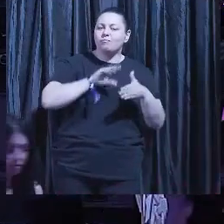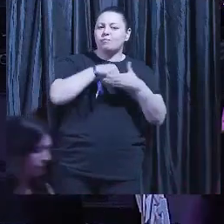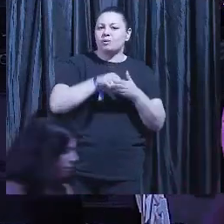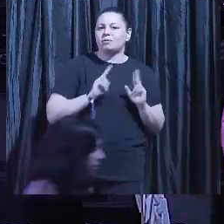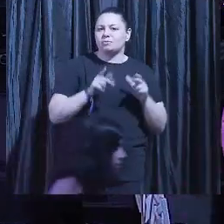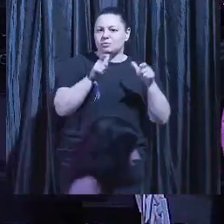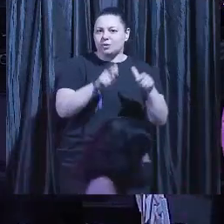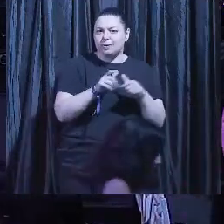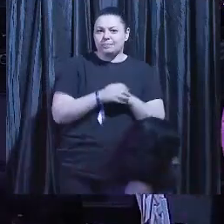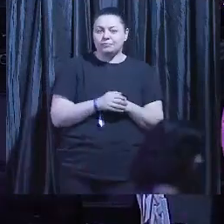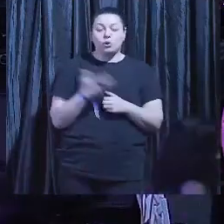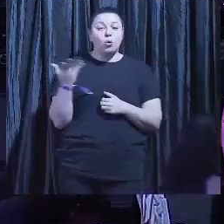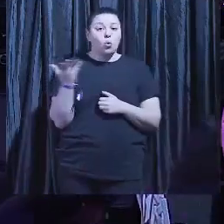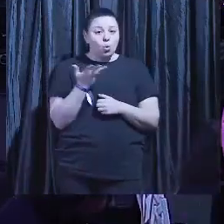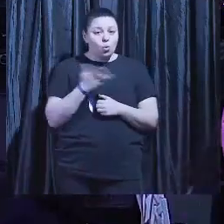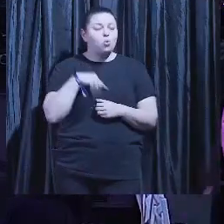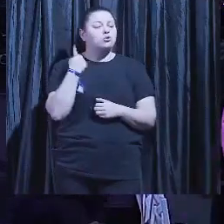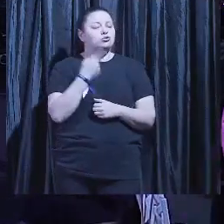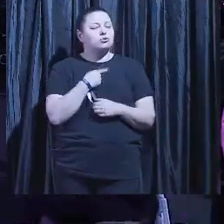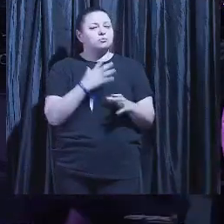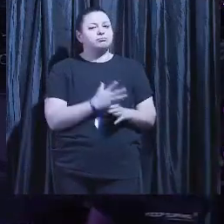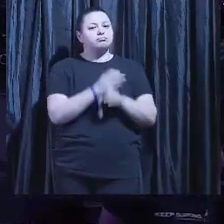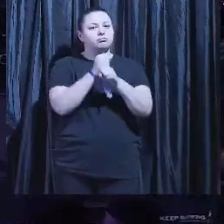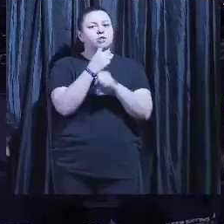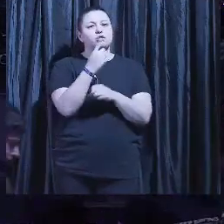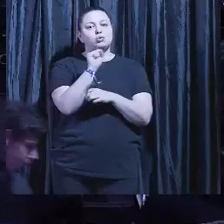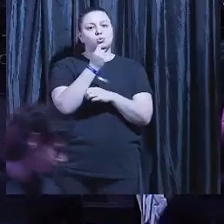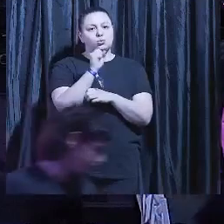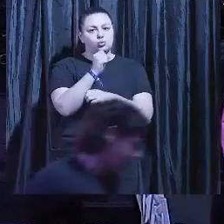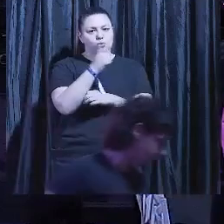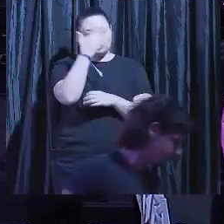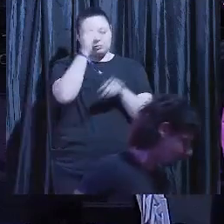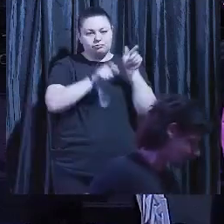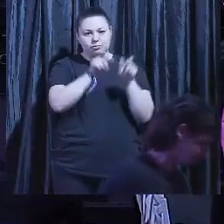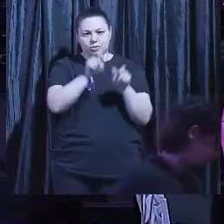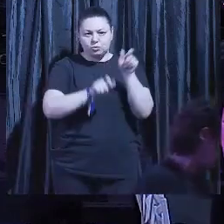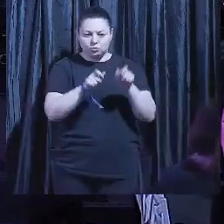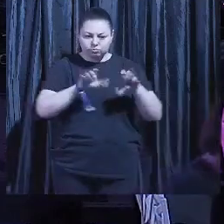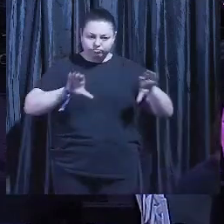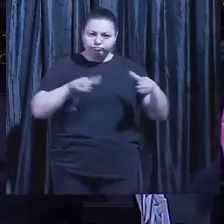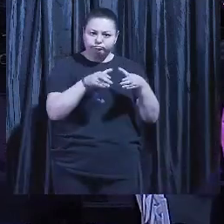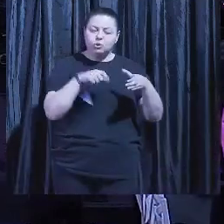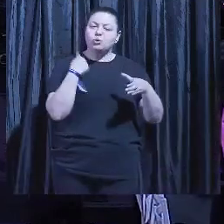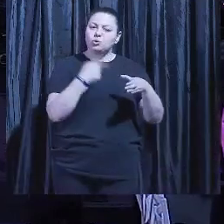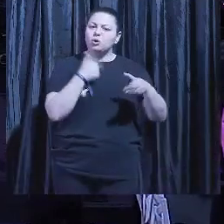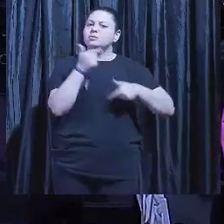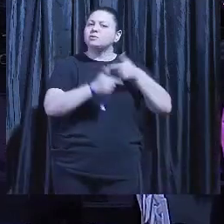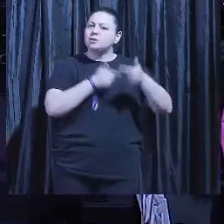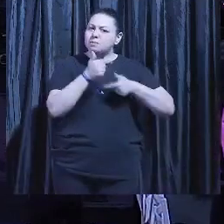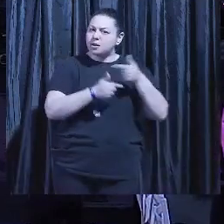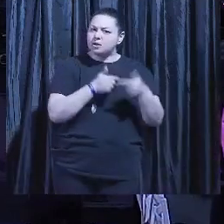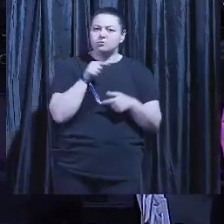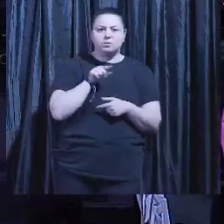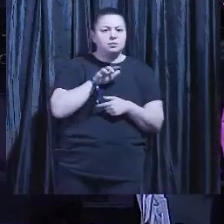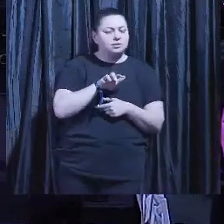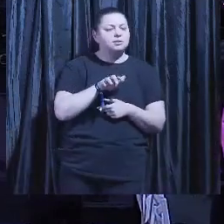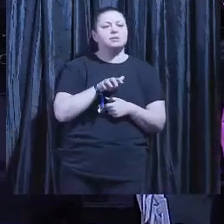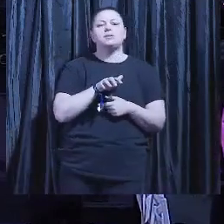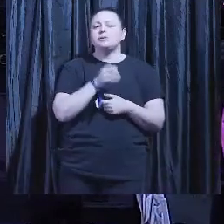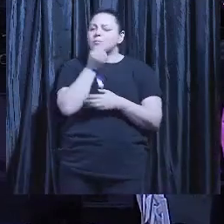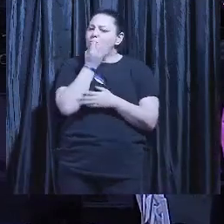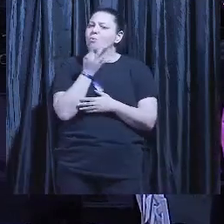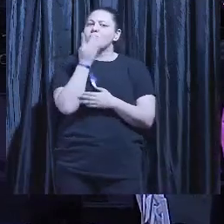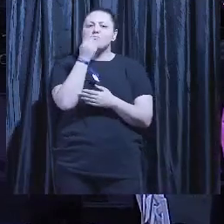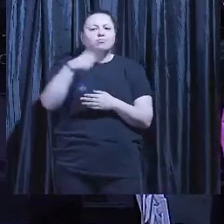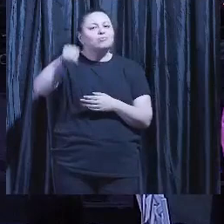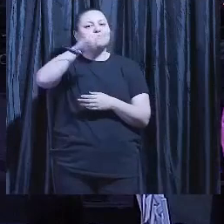somos aproximadamente 18 pessoas no núcleo fechado e a gente trabalha basicamente com isso, vale super a pena conhecer, porque a gente